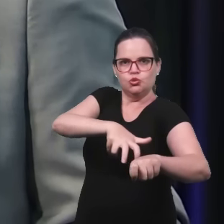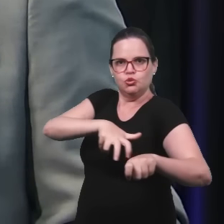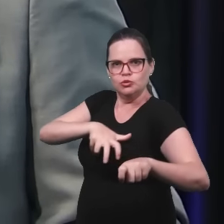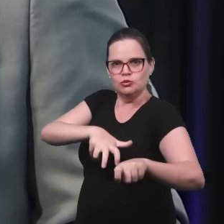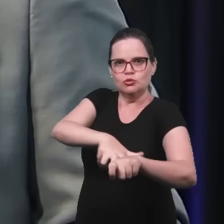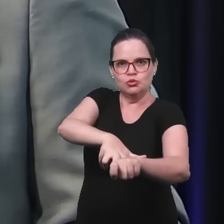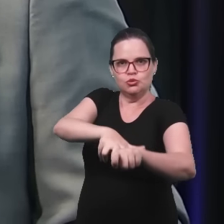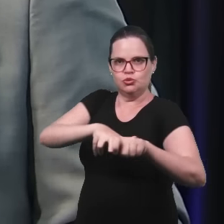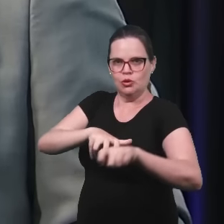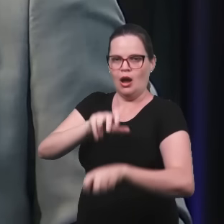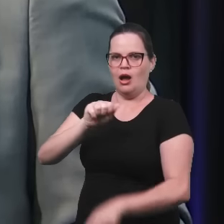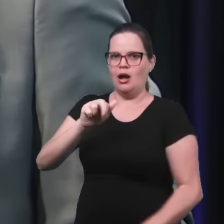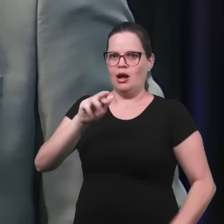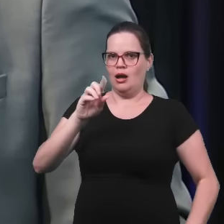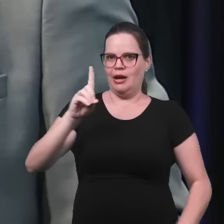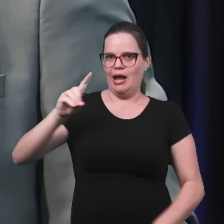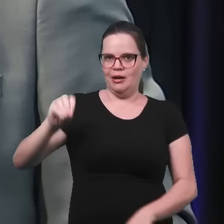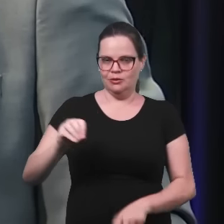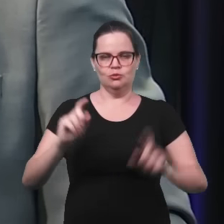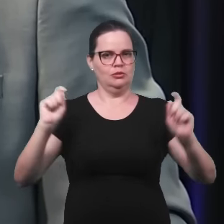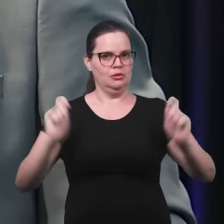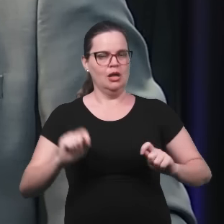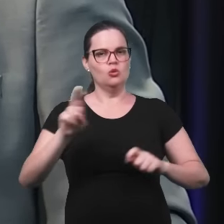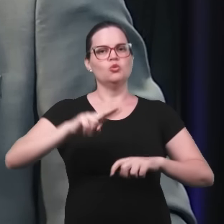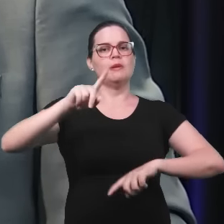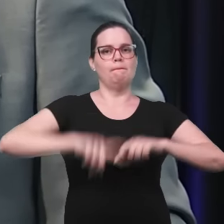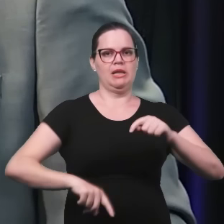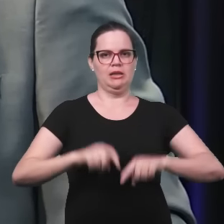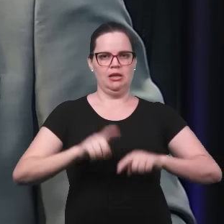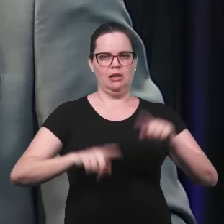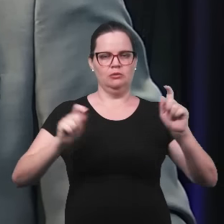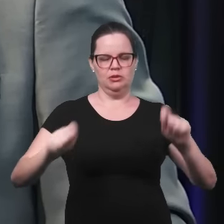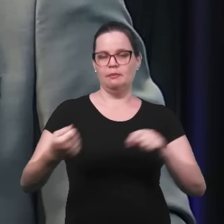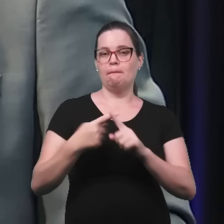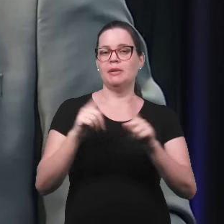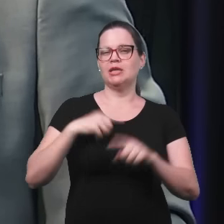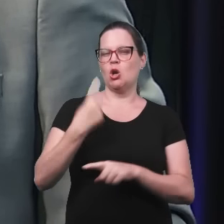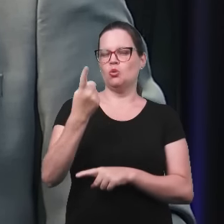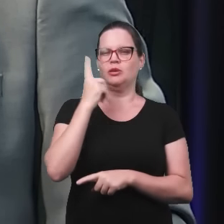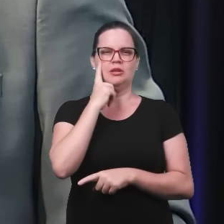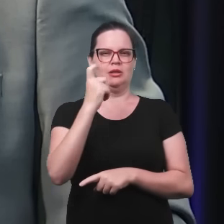mais. Mas tem uma coisa interessante no arado, é o seguinte,